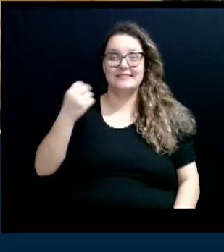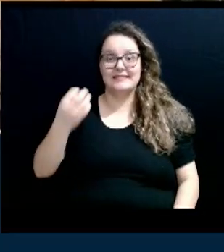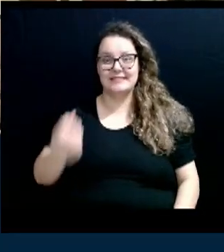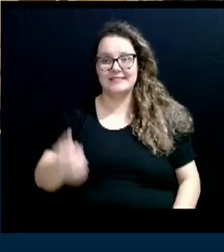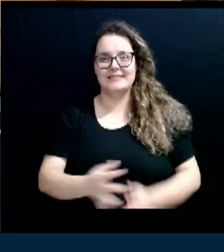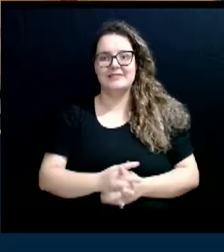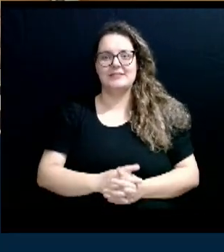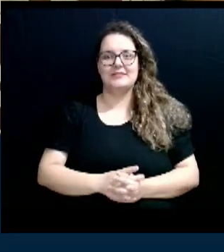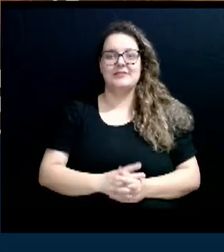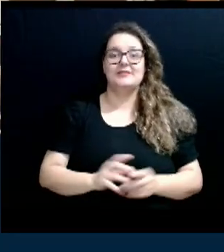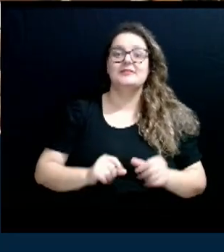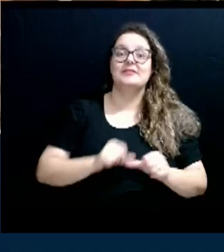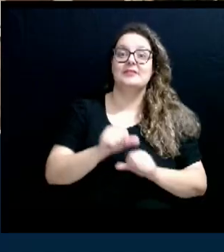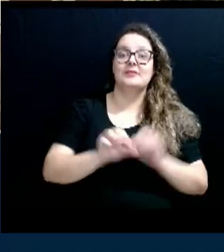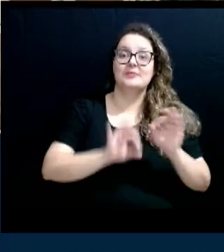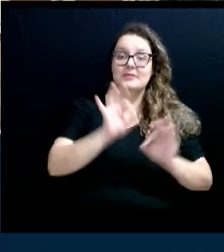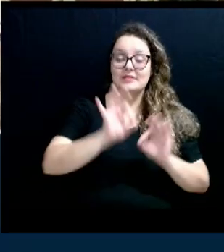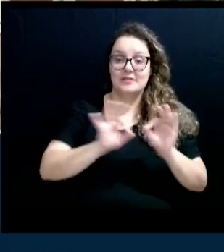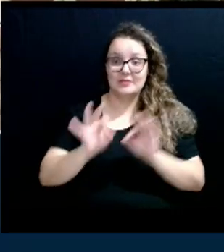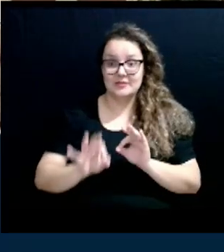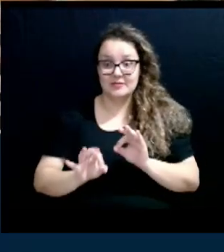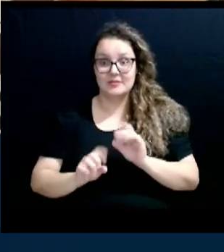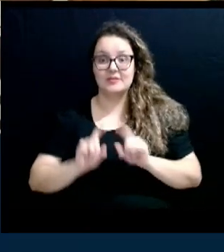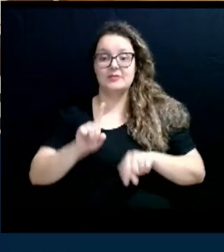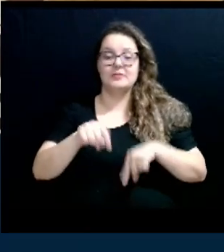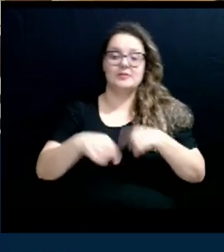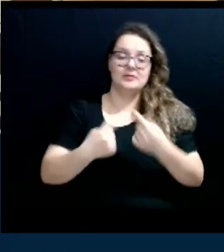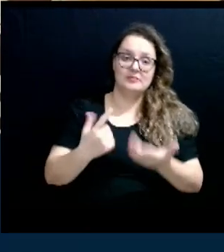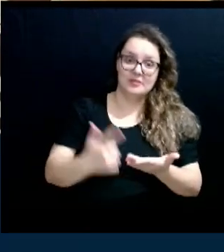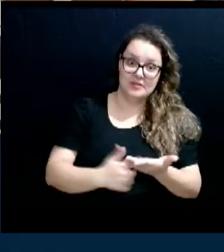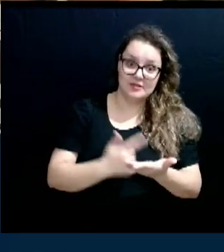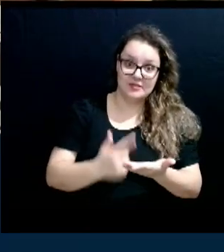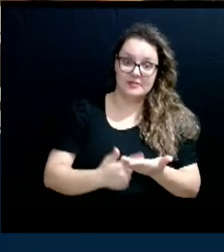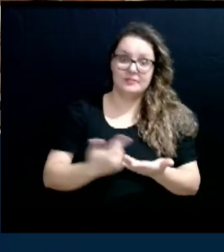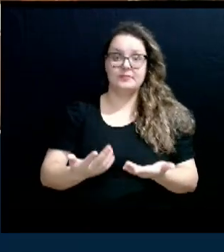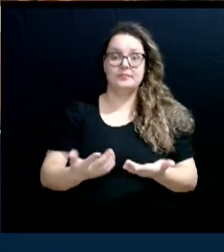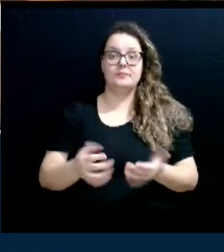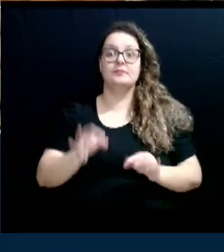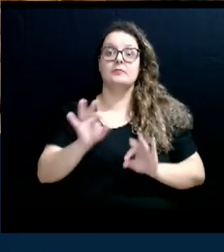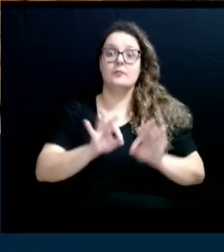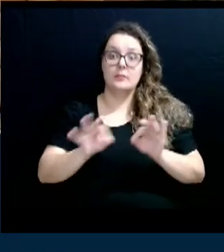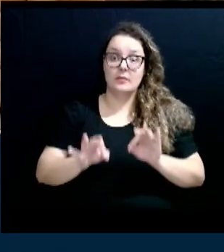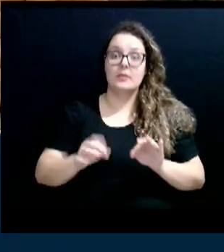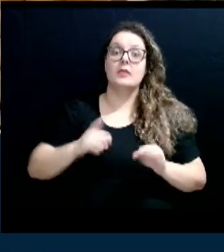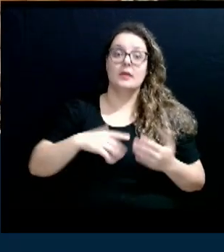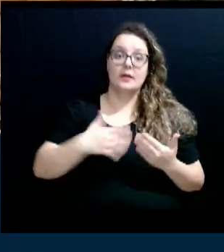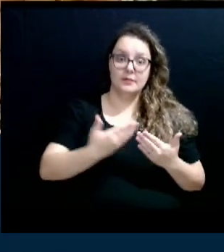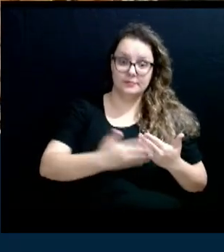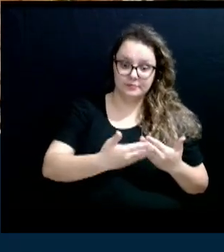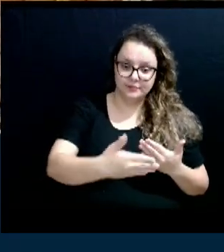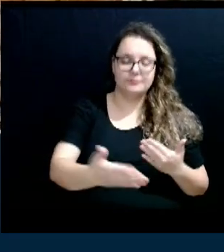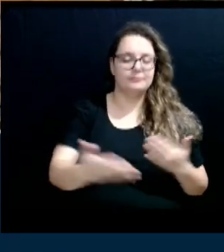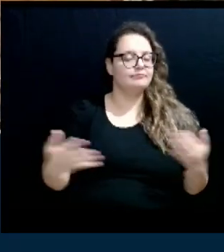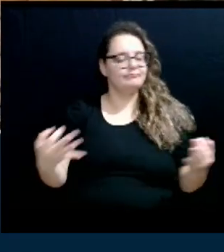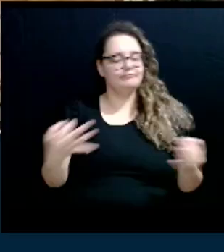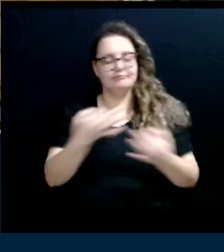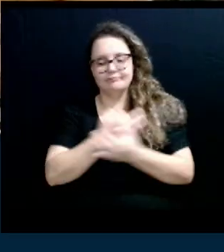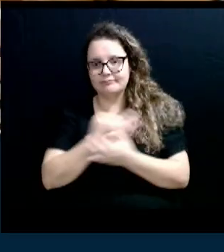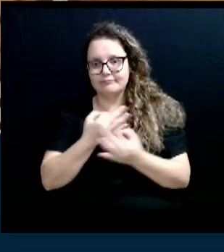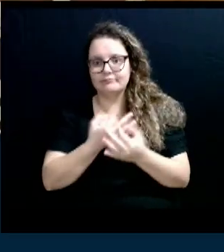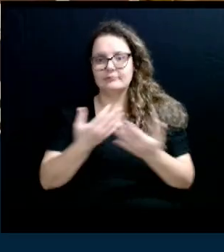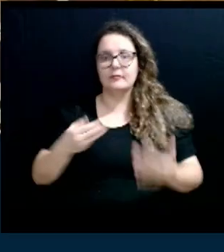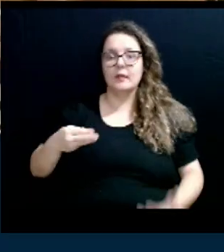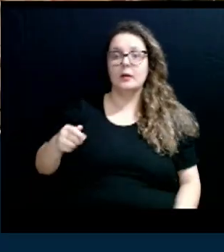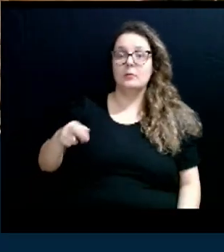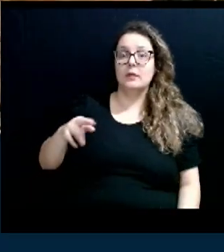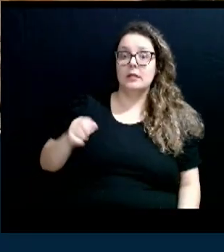em um projeto, se transformou em um livro e esse projeto ainda tem sequência, magnífica. Agora, Mariana, olha só,